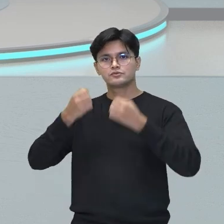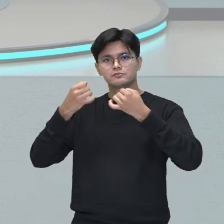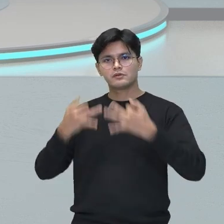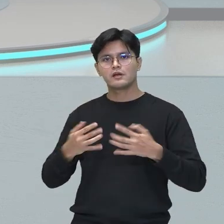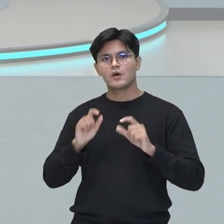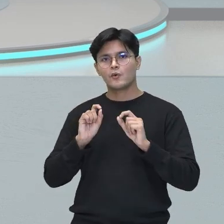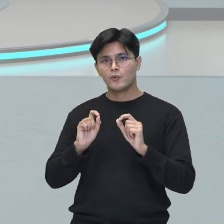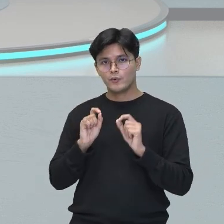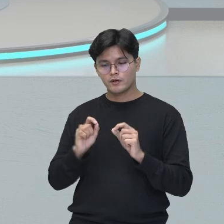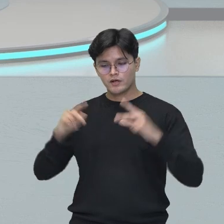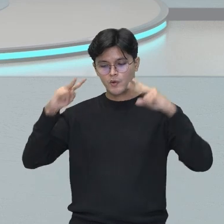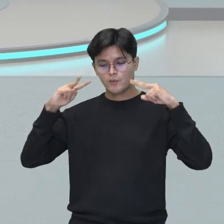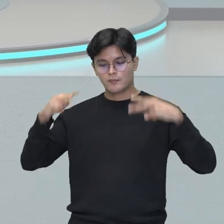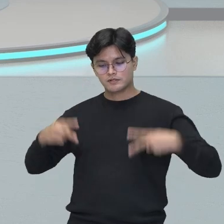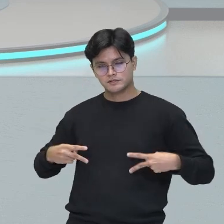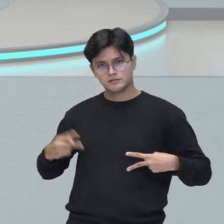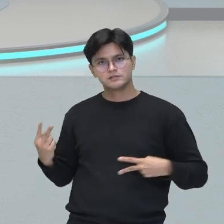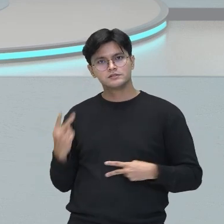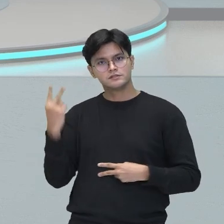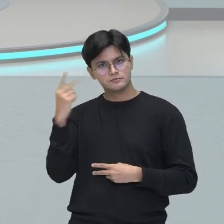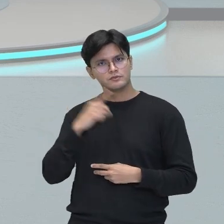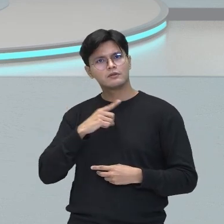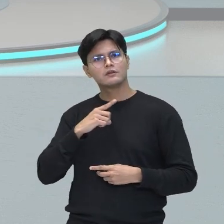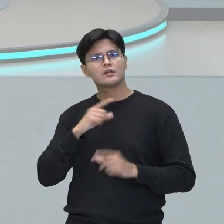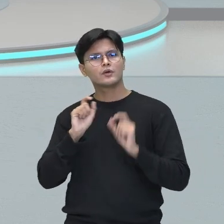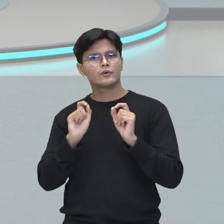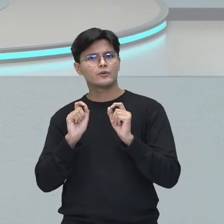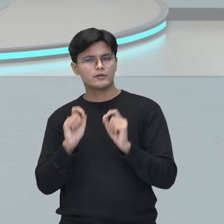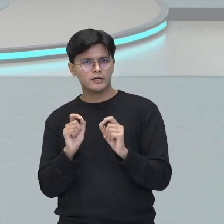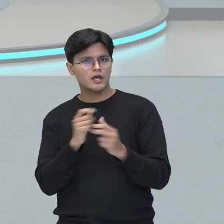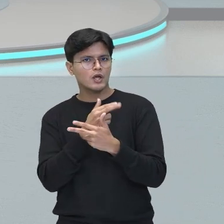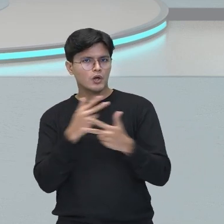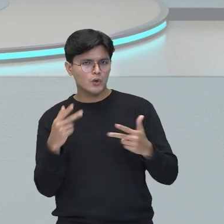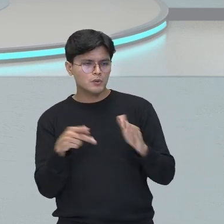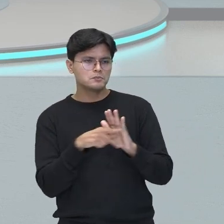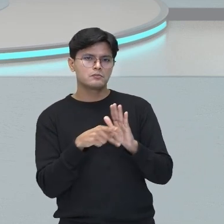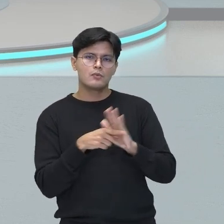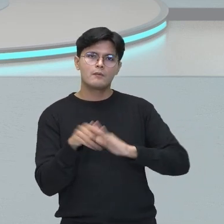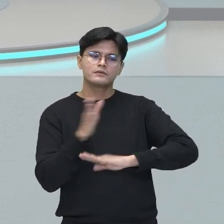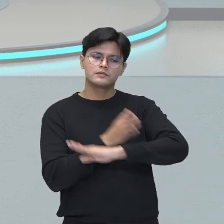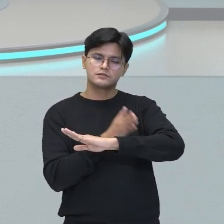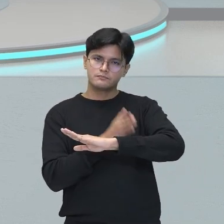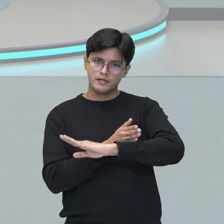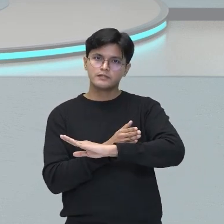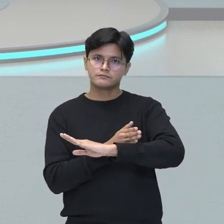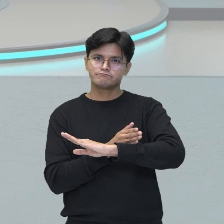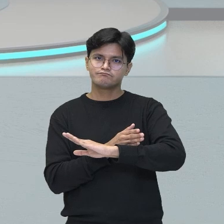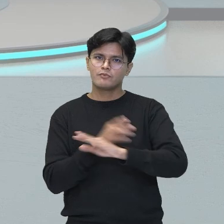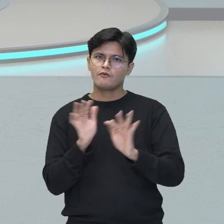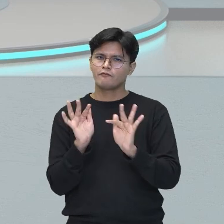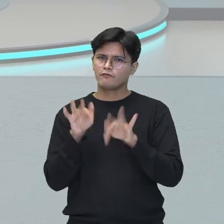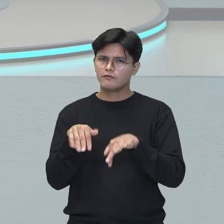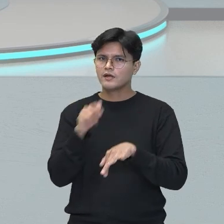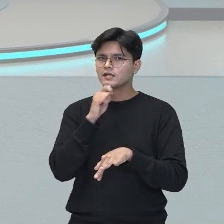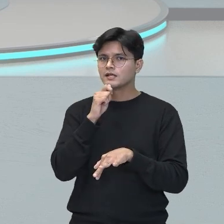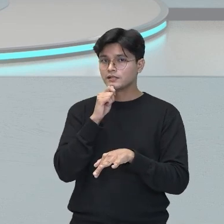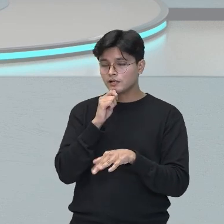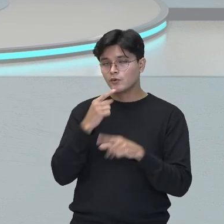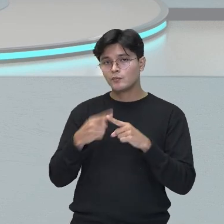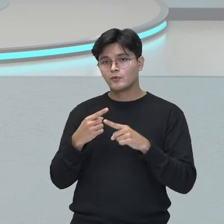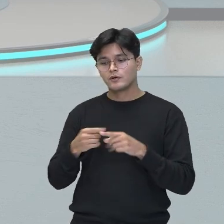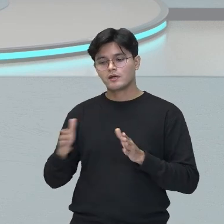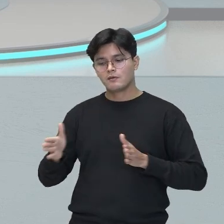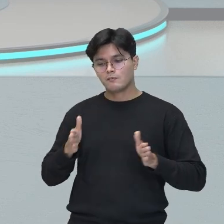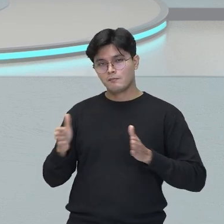ainda traz né coisas lá do do da idade média né mesmo porque é uma transição agora que estão se